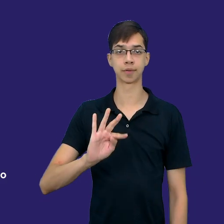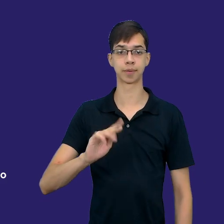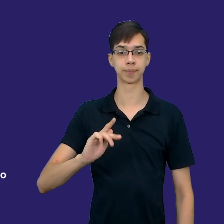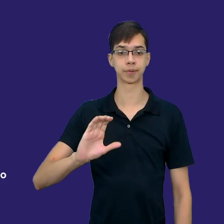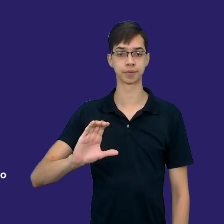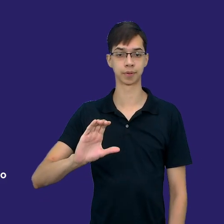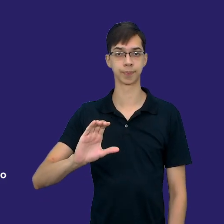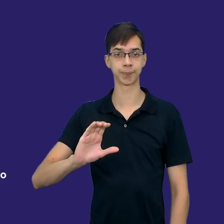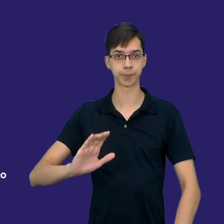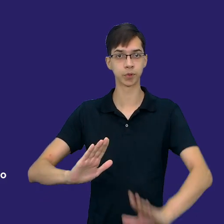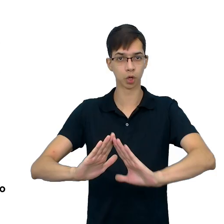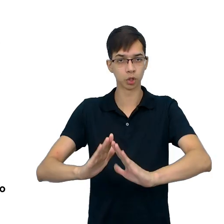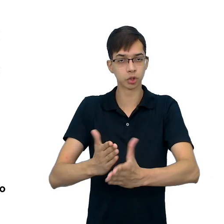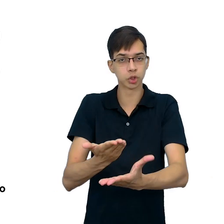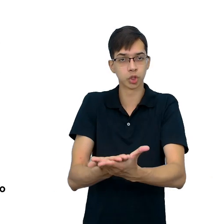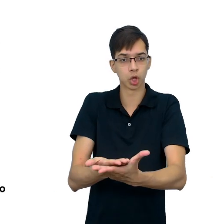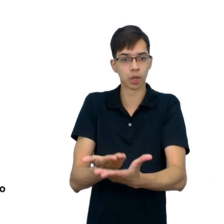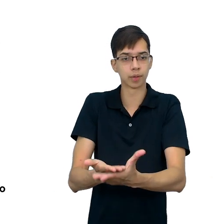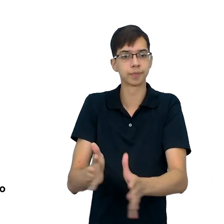unidade escolar.